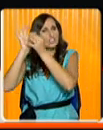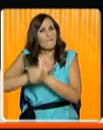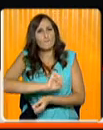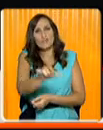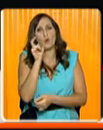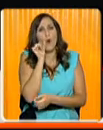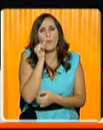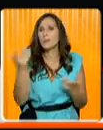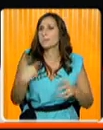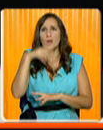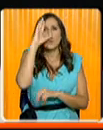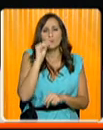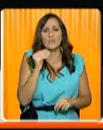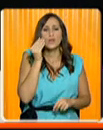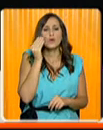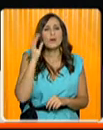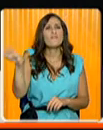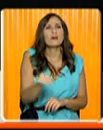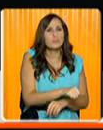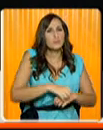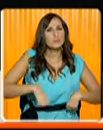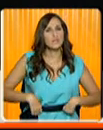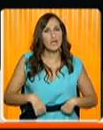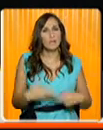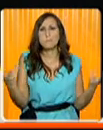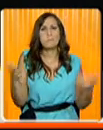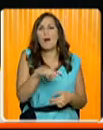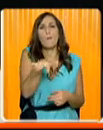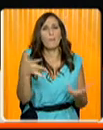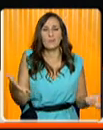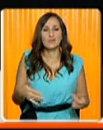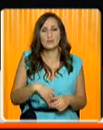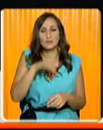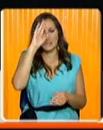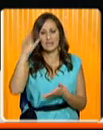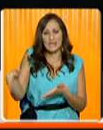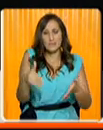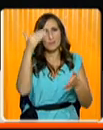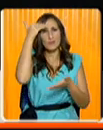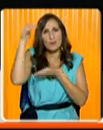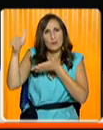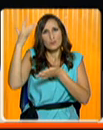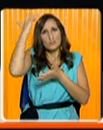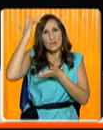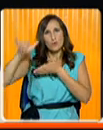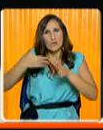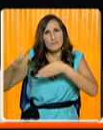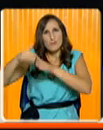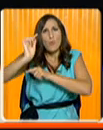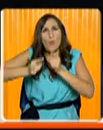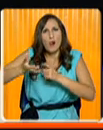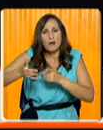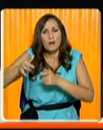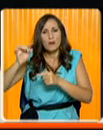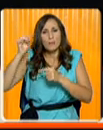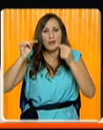uma coisa. Eu não sei onde é que vocês vão lá buscar. Eu não sei o que caminho é que segue cerebralmente